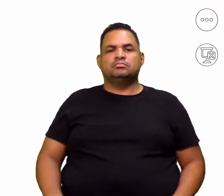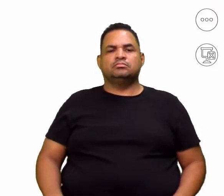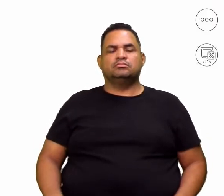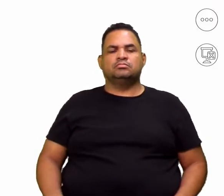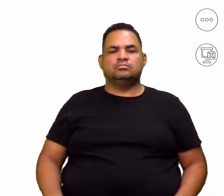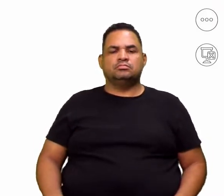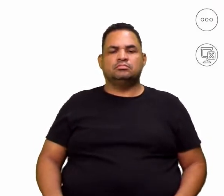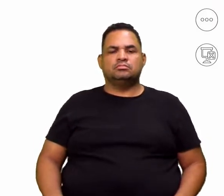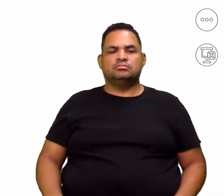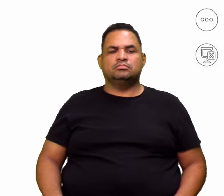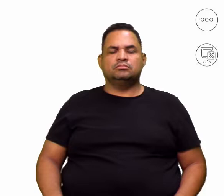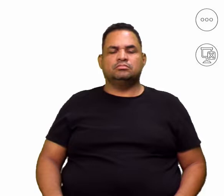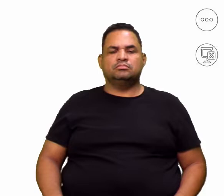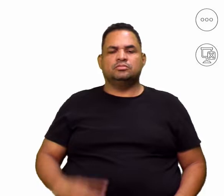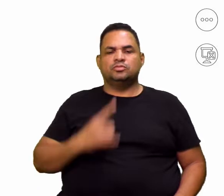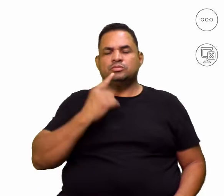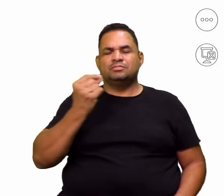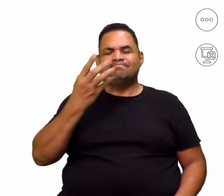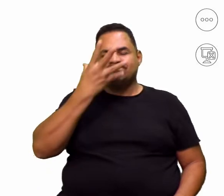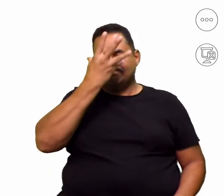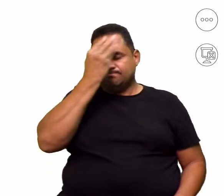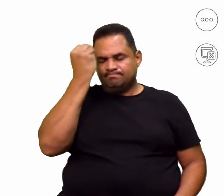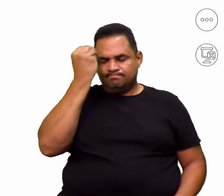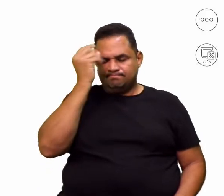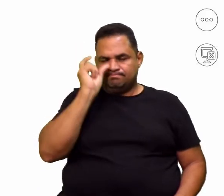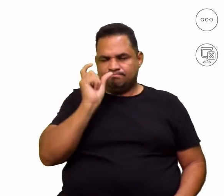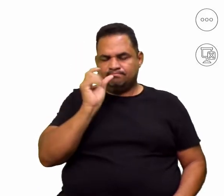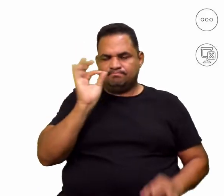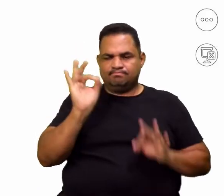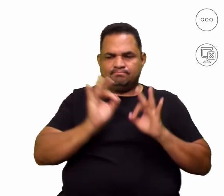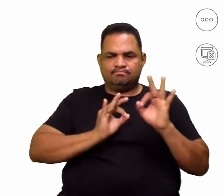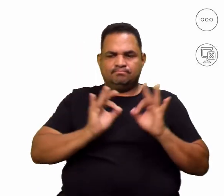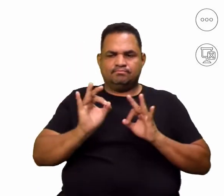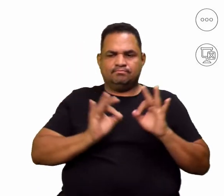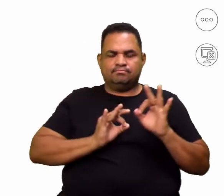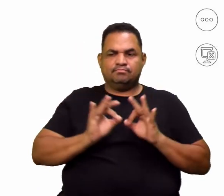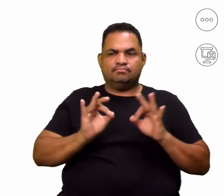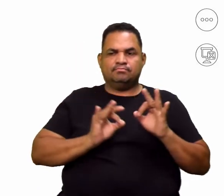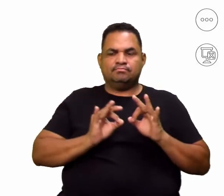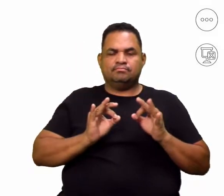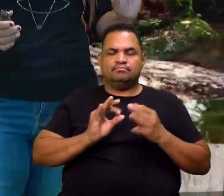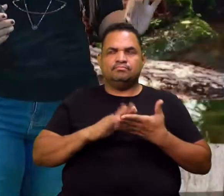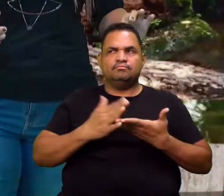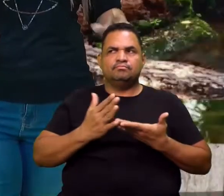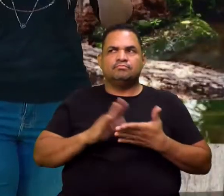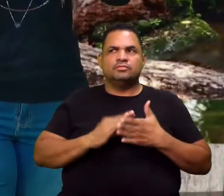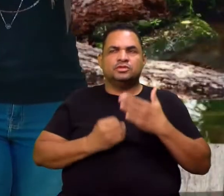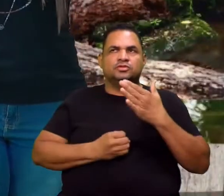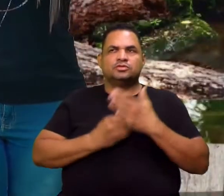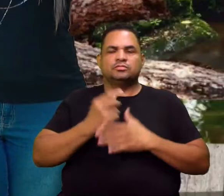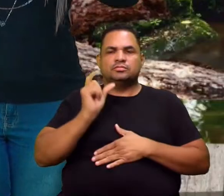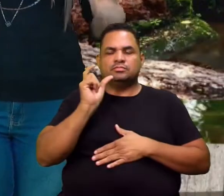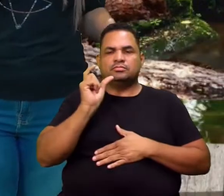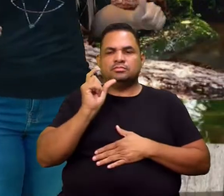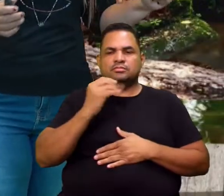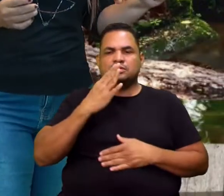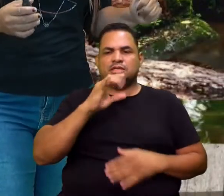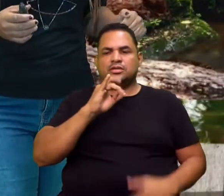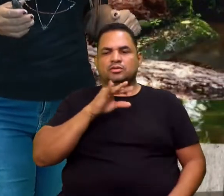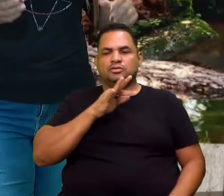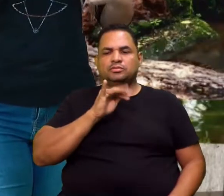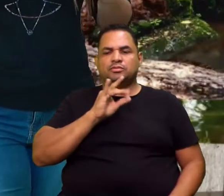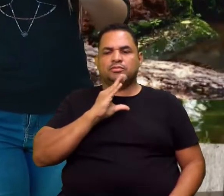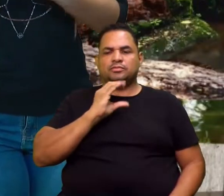palavra sumiu agora. A gente organiza, já vir a palavra aqui para mim, cariótipo, tá vendo como eu